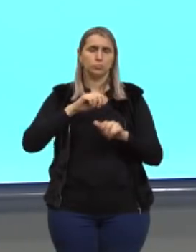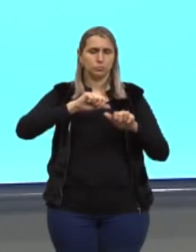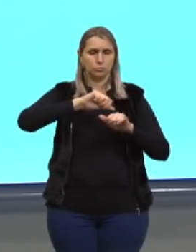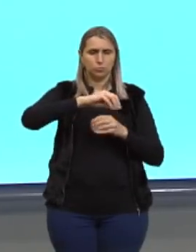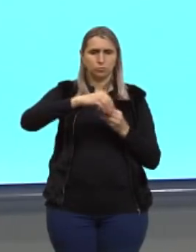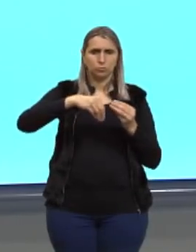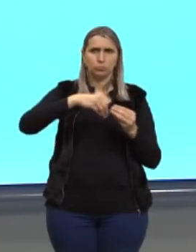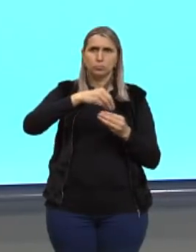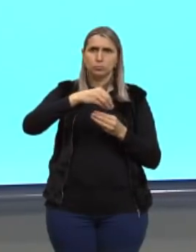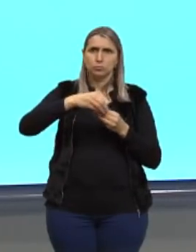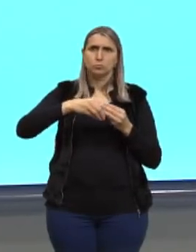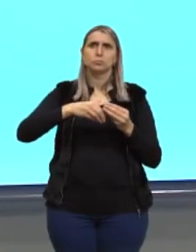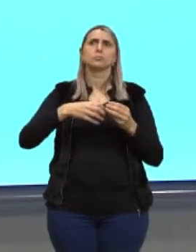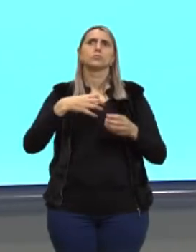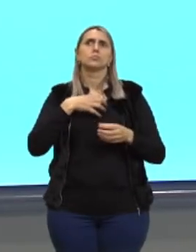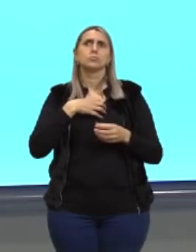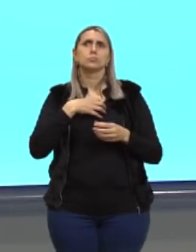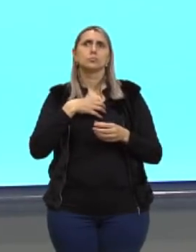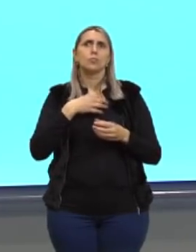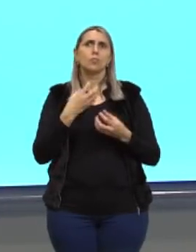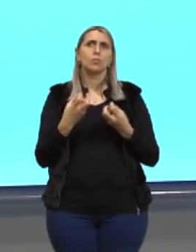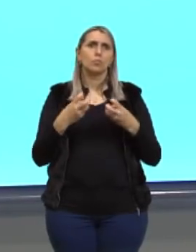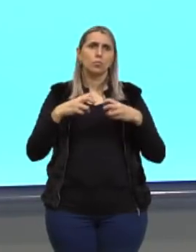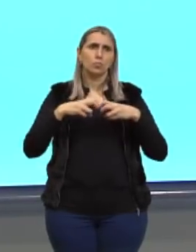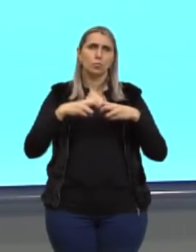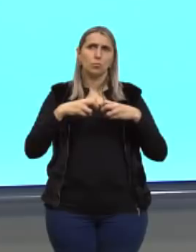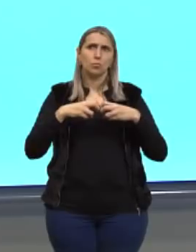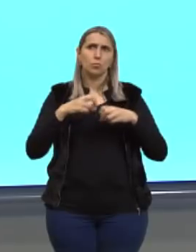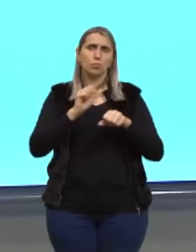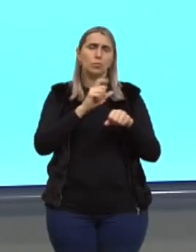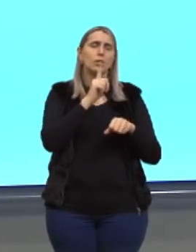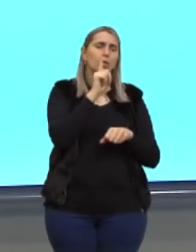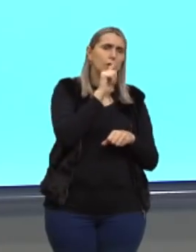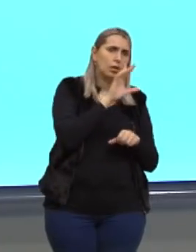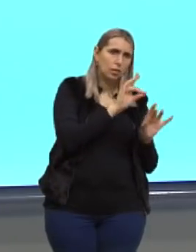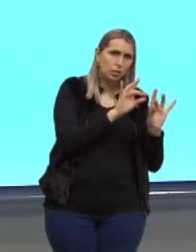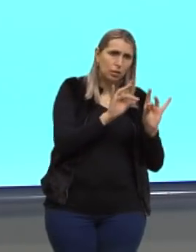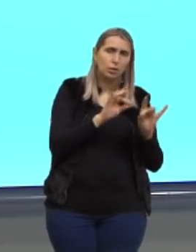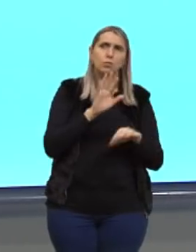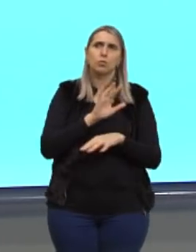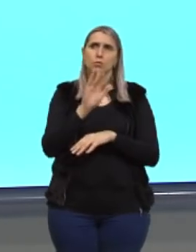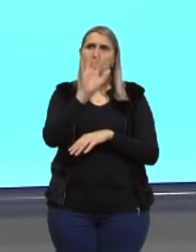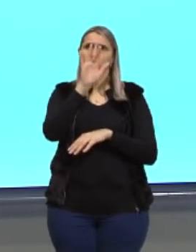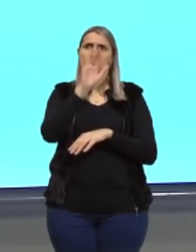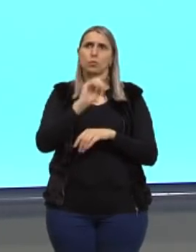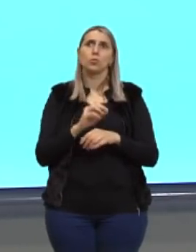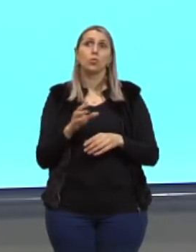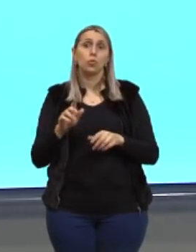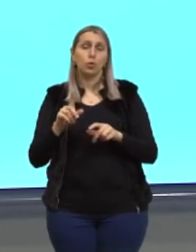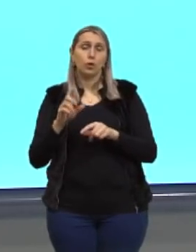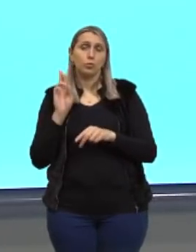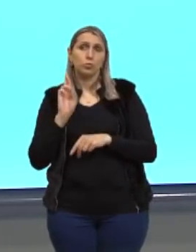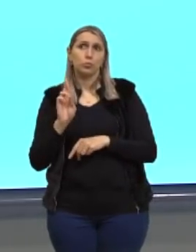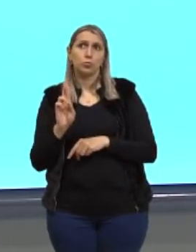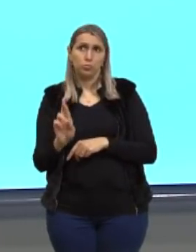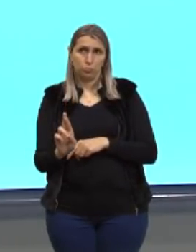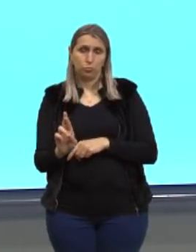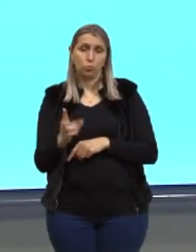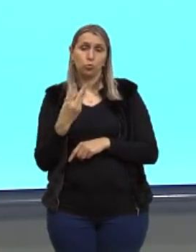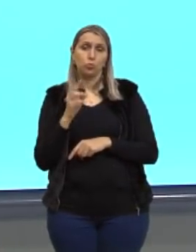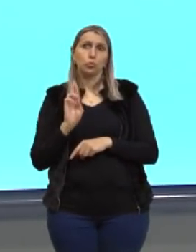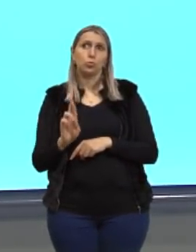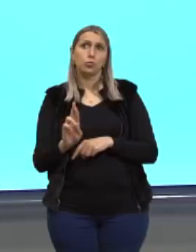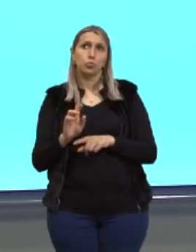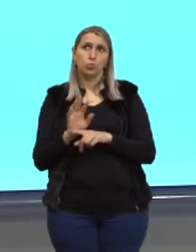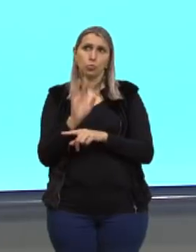reagentes o seu estado físico o líquido gasoso os meus produtos os dois no